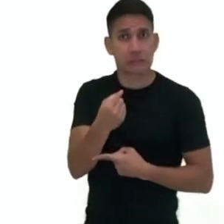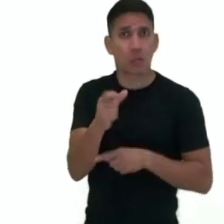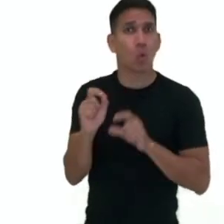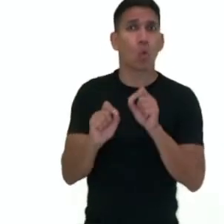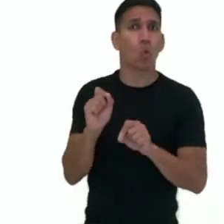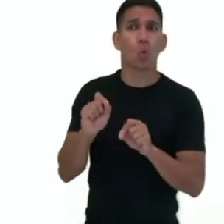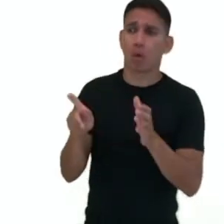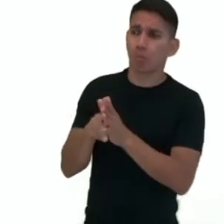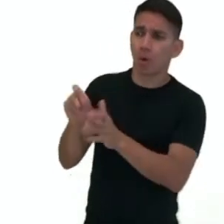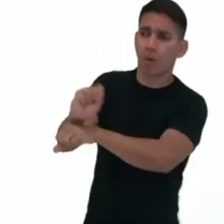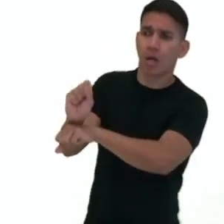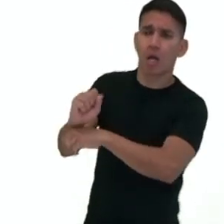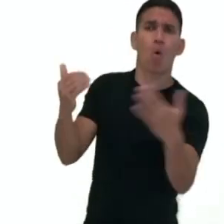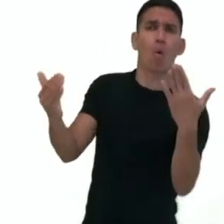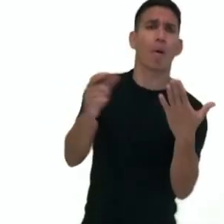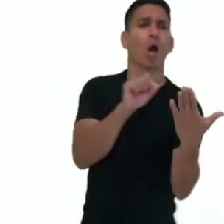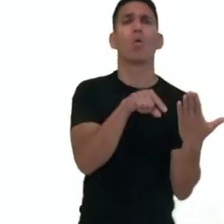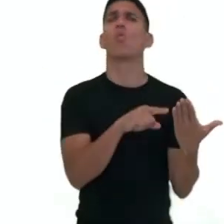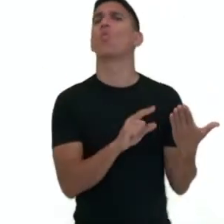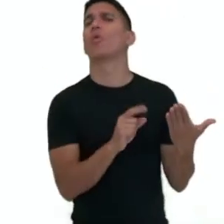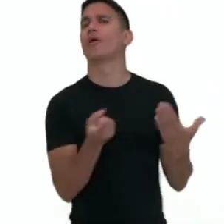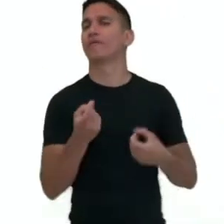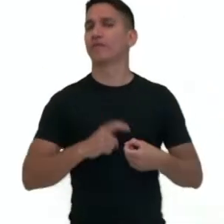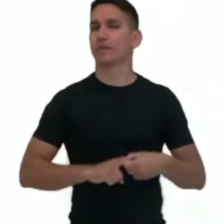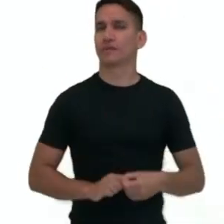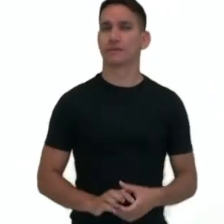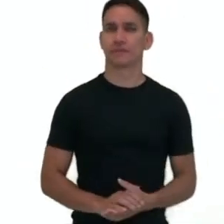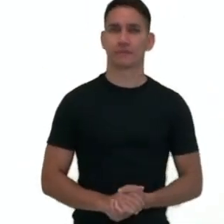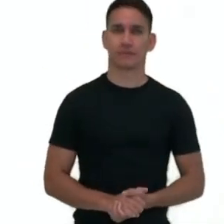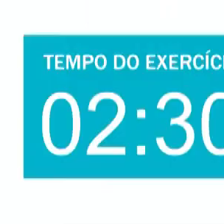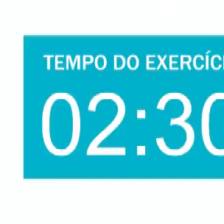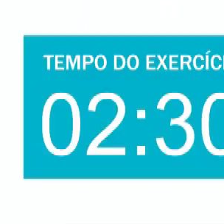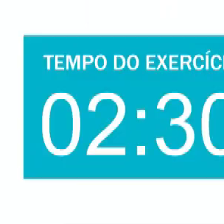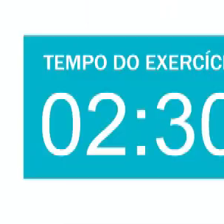que o automóvel é comparado? Já voltamos.